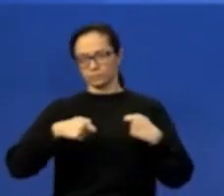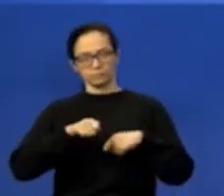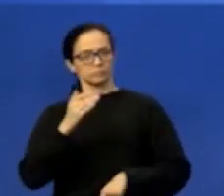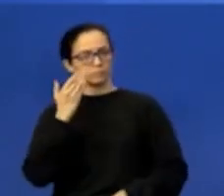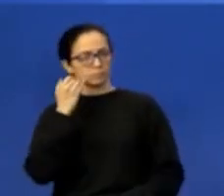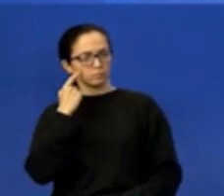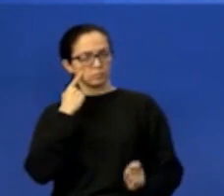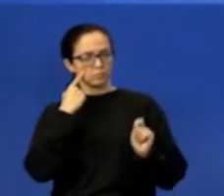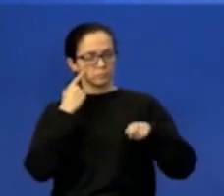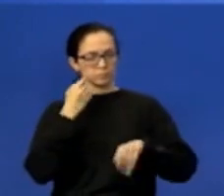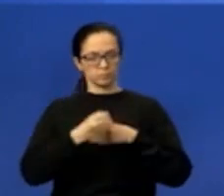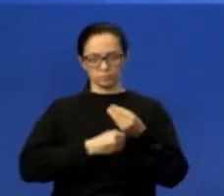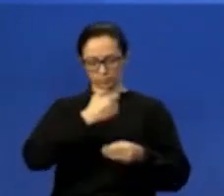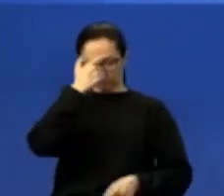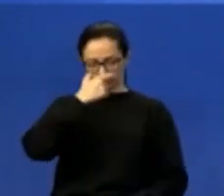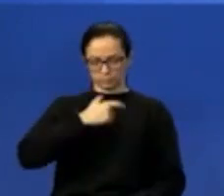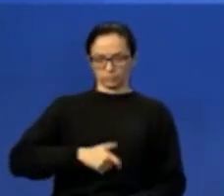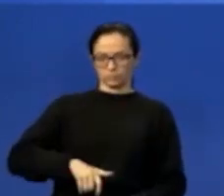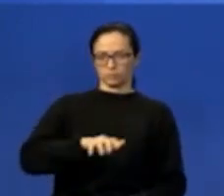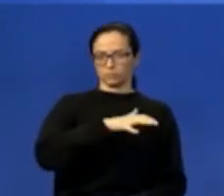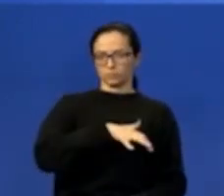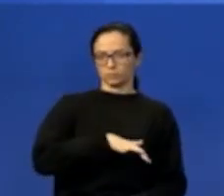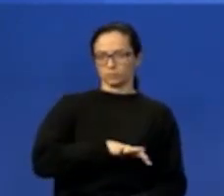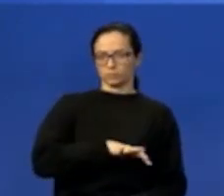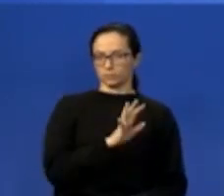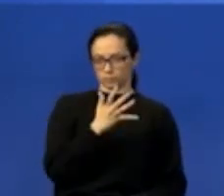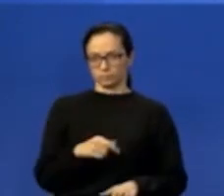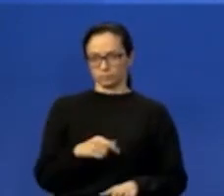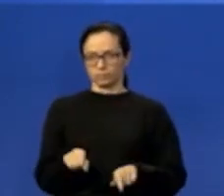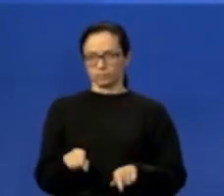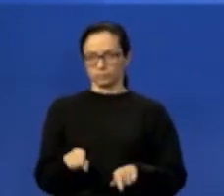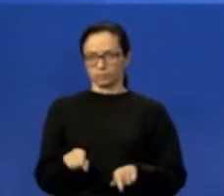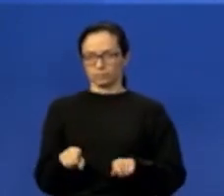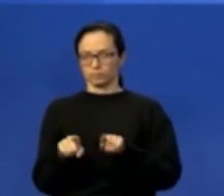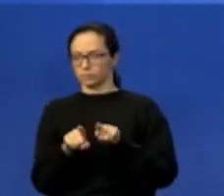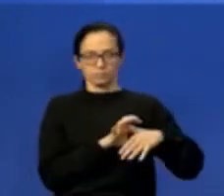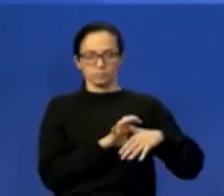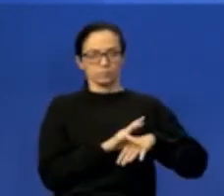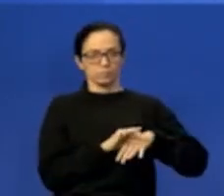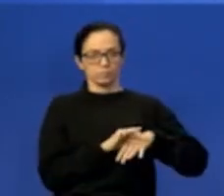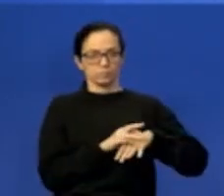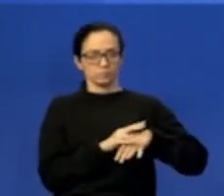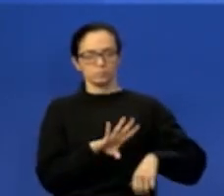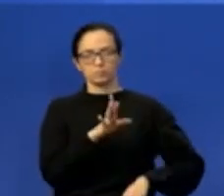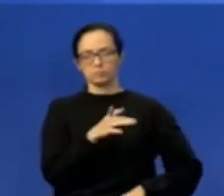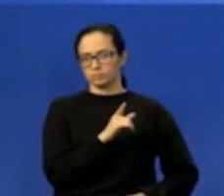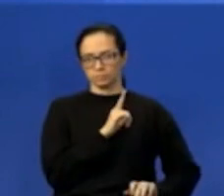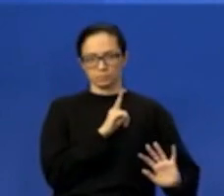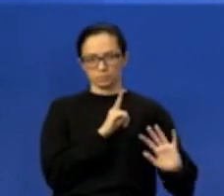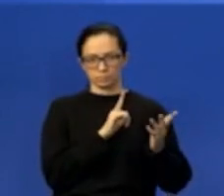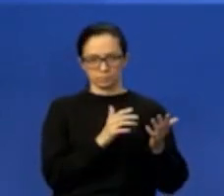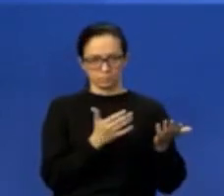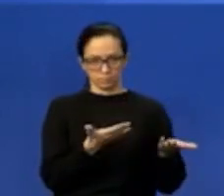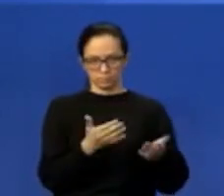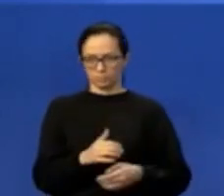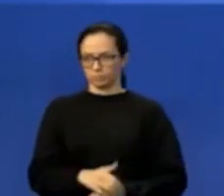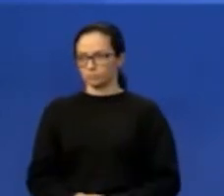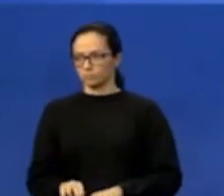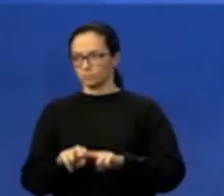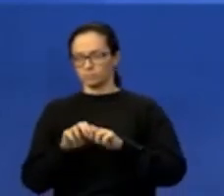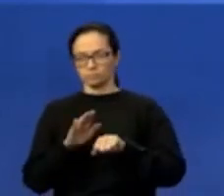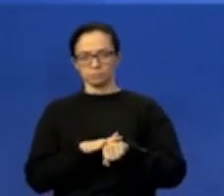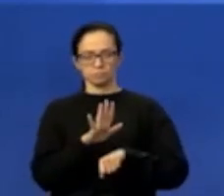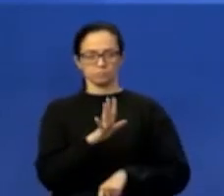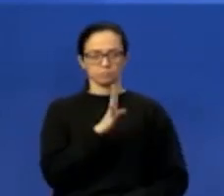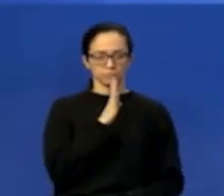por exemplo, do nosso estado clínico geral. E quando o indivíduo, ele já tem uma doença propriamente dita. Então, o que a gente mais conhece,